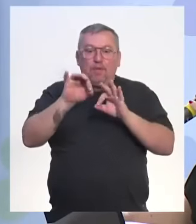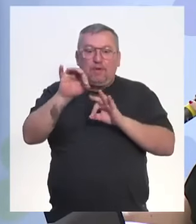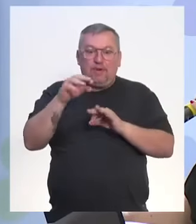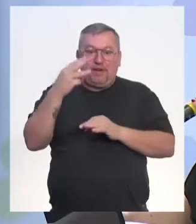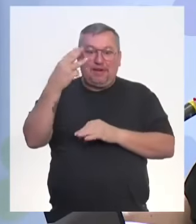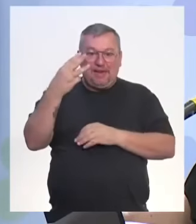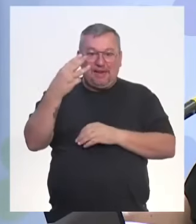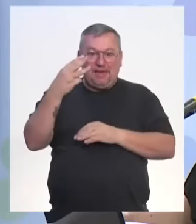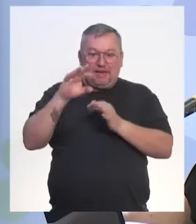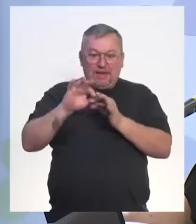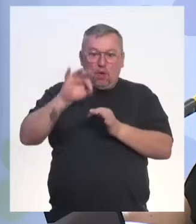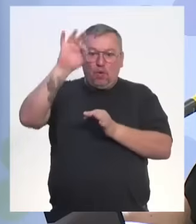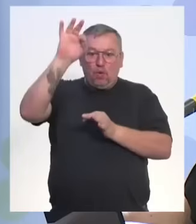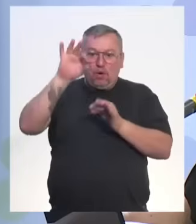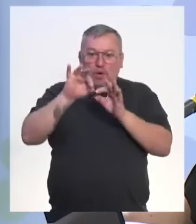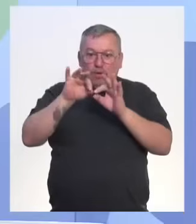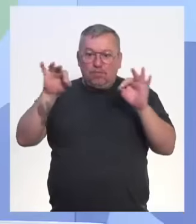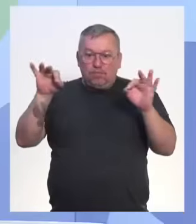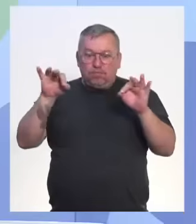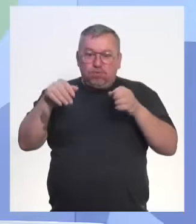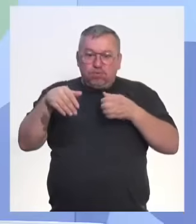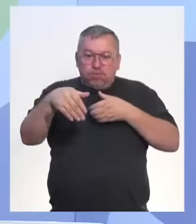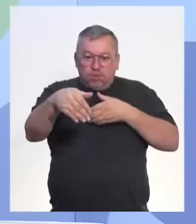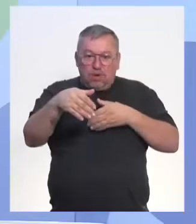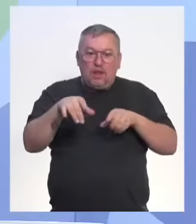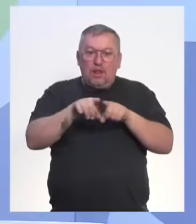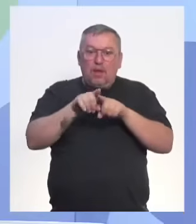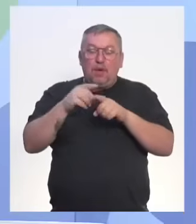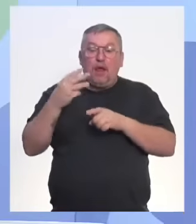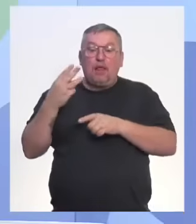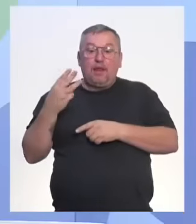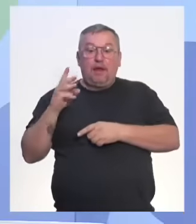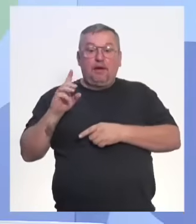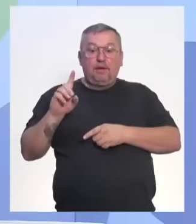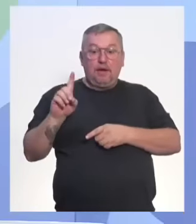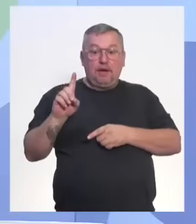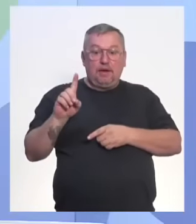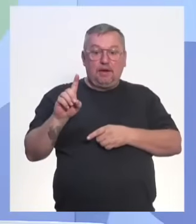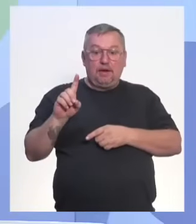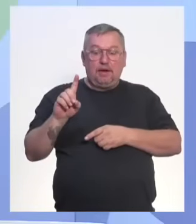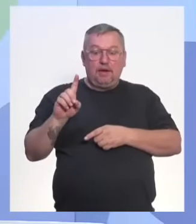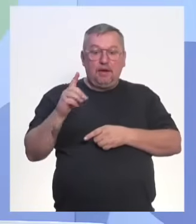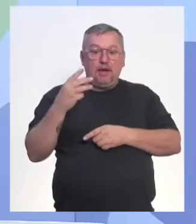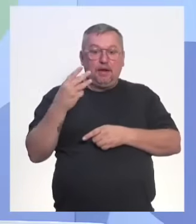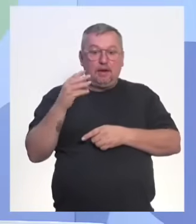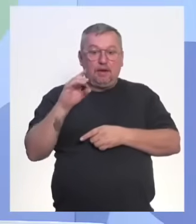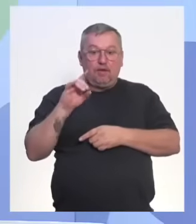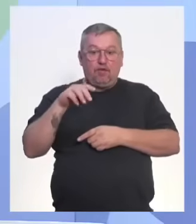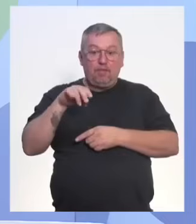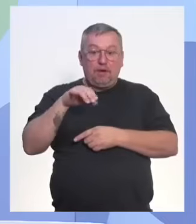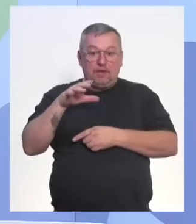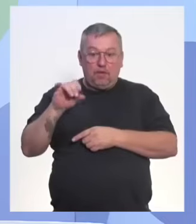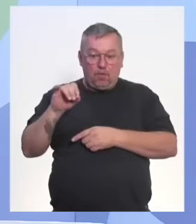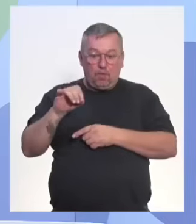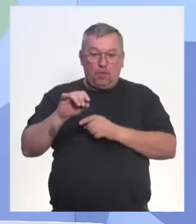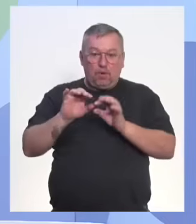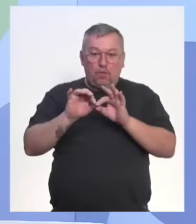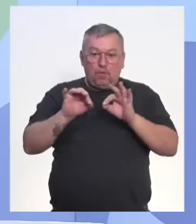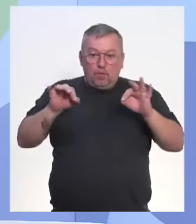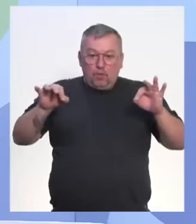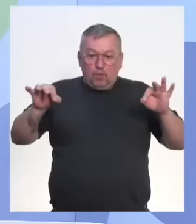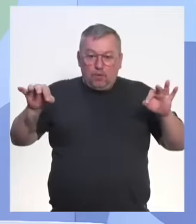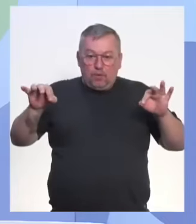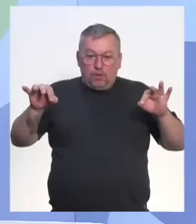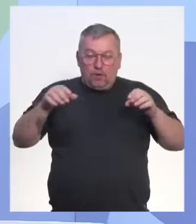3 dimensões, não é isso? Exatamente. Por isso que são 3 dimensões. Largura, comprimento,